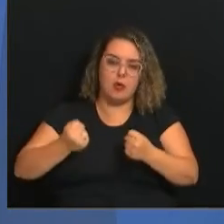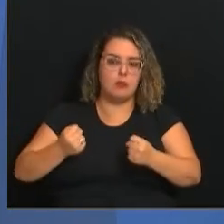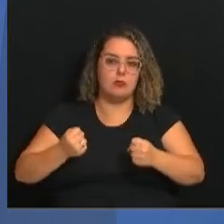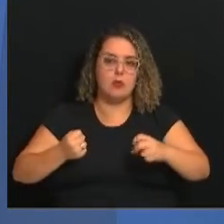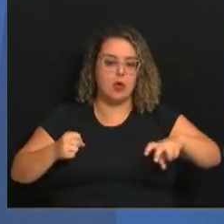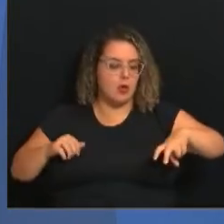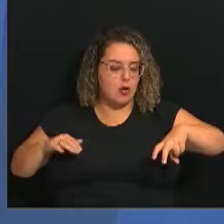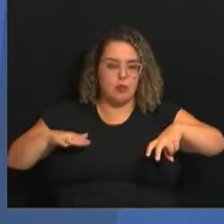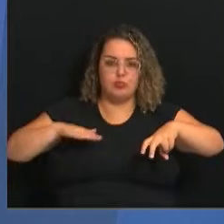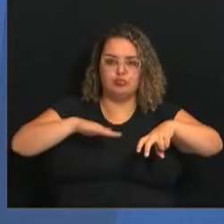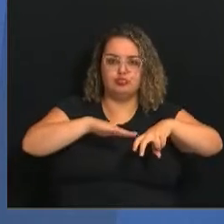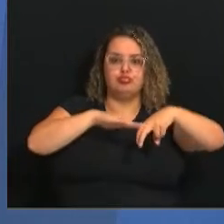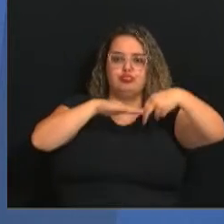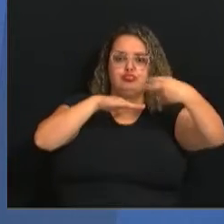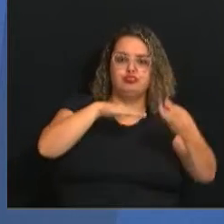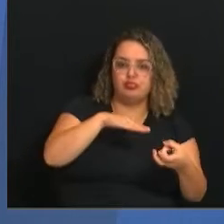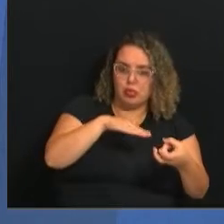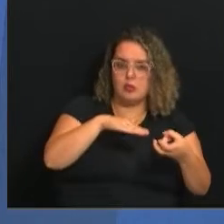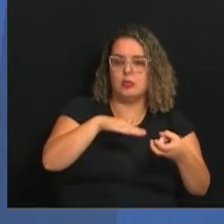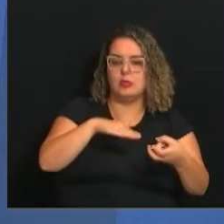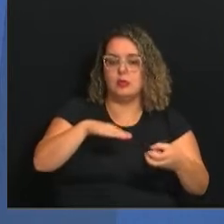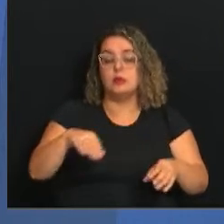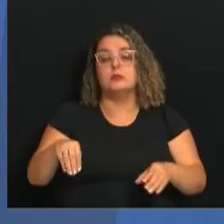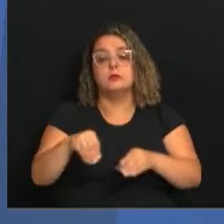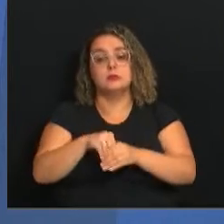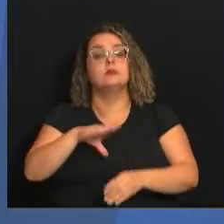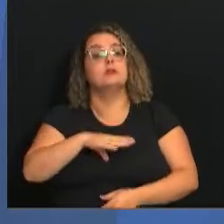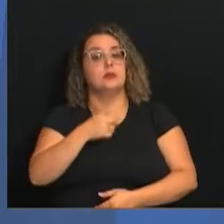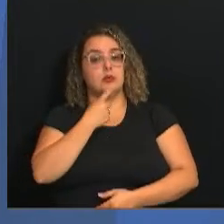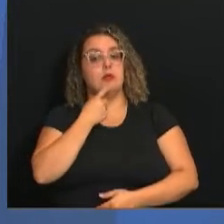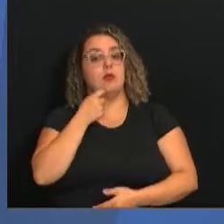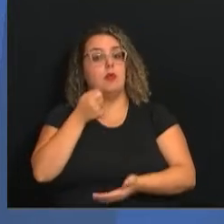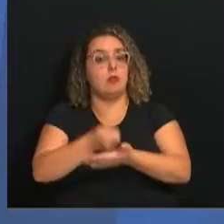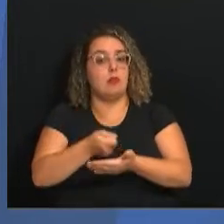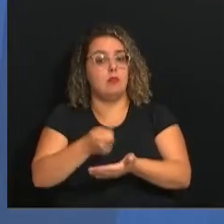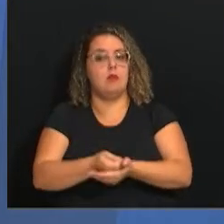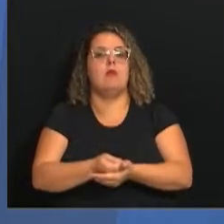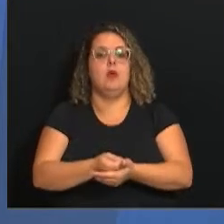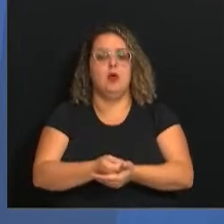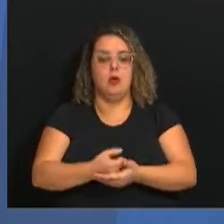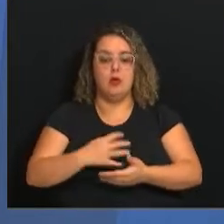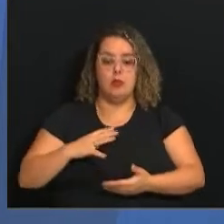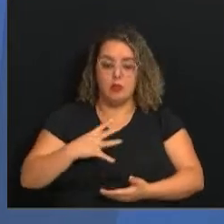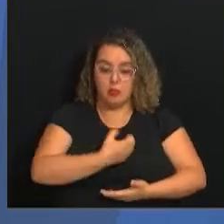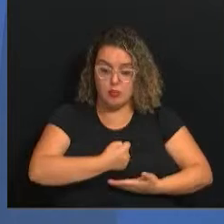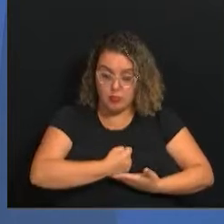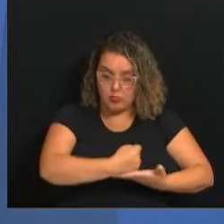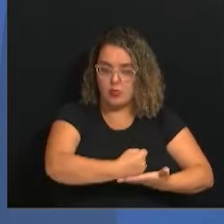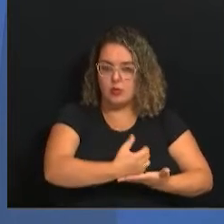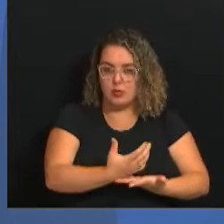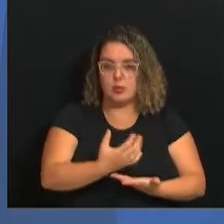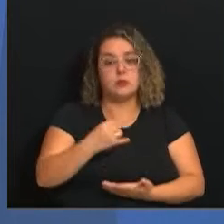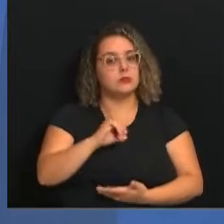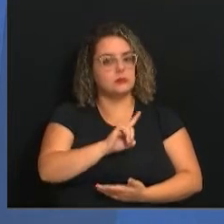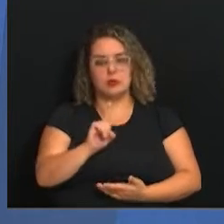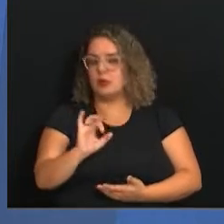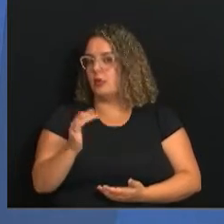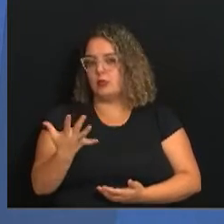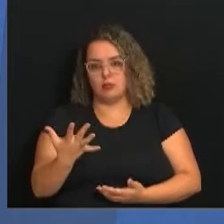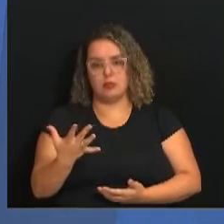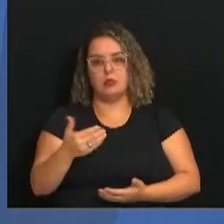E o quanto antes se descobre o autismo na criança e ela começa esse tratamento, melhor será o